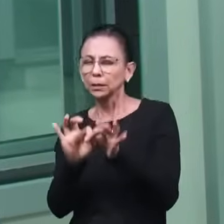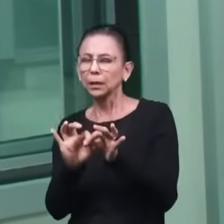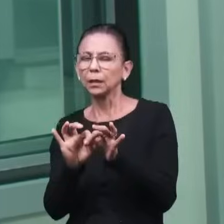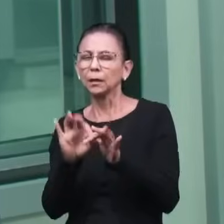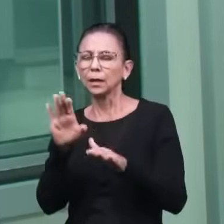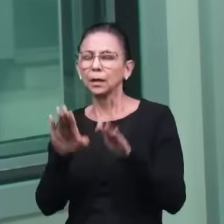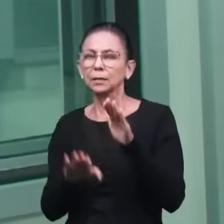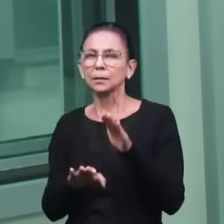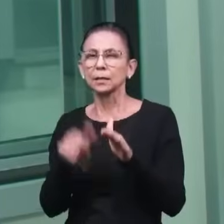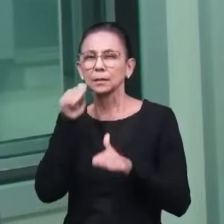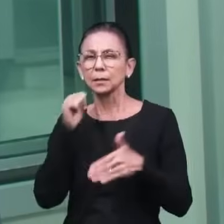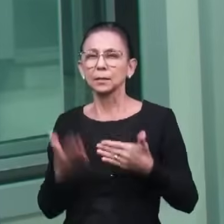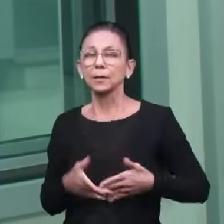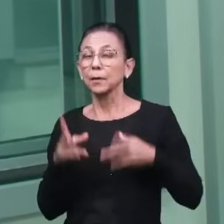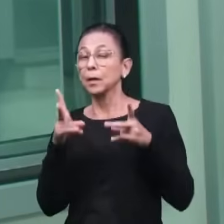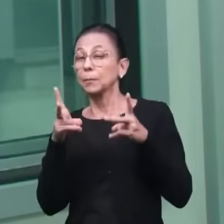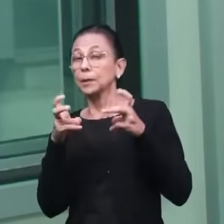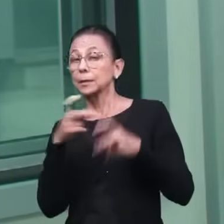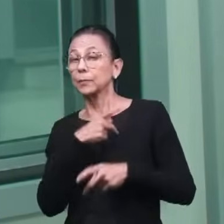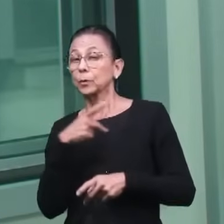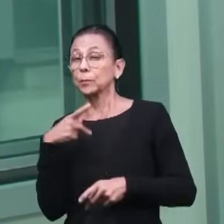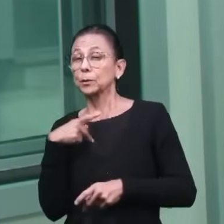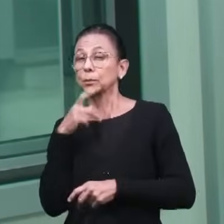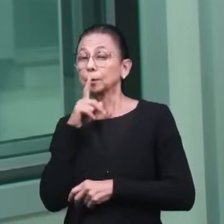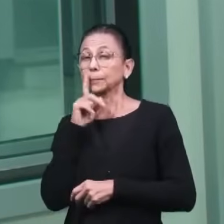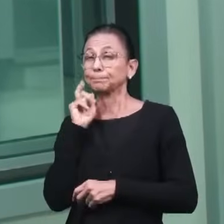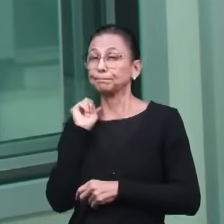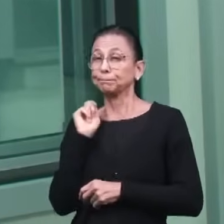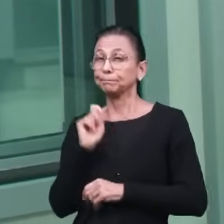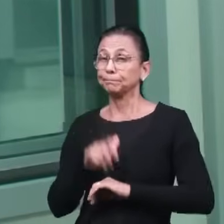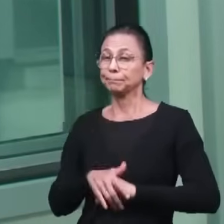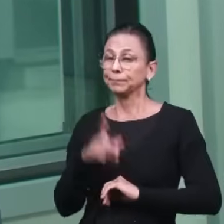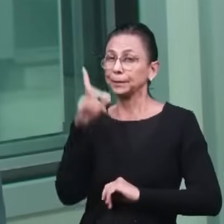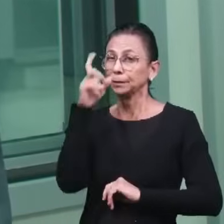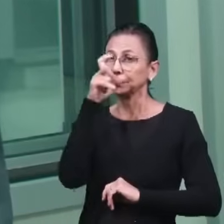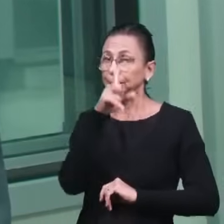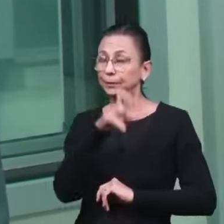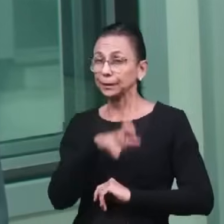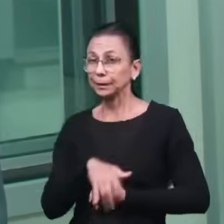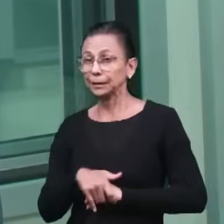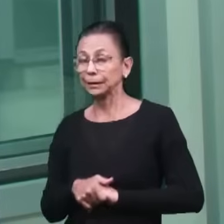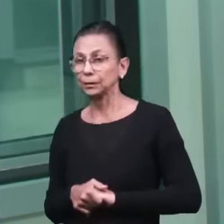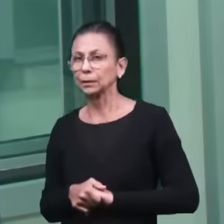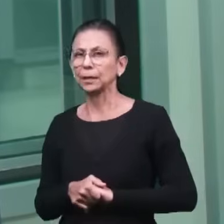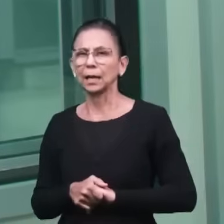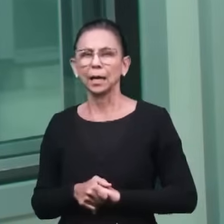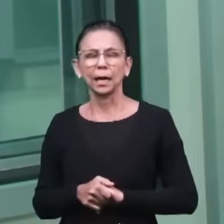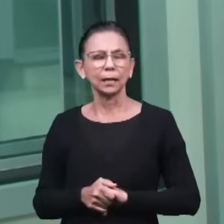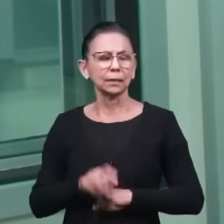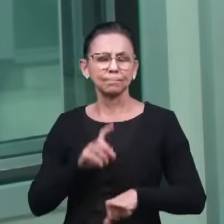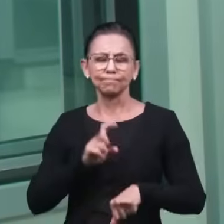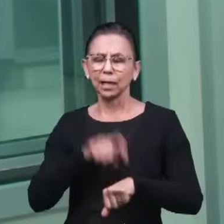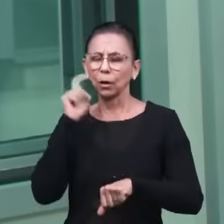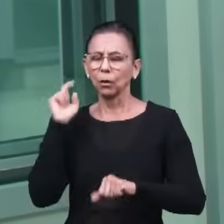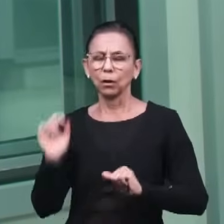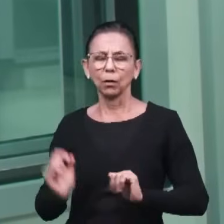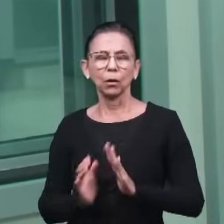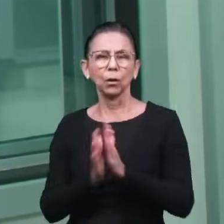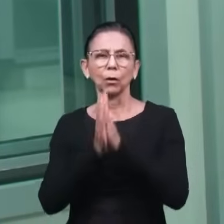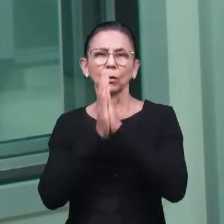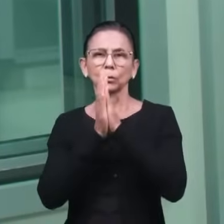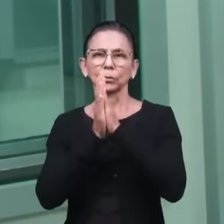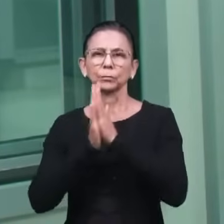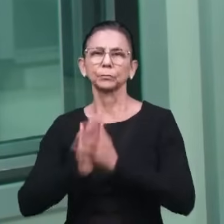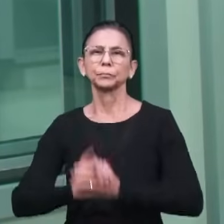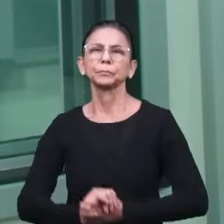está tendo dificuldade, elas começam a clamar, elas sobem no carro. Elas não são só espectadoras, né? Elas são literalmente as nossas